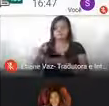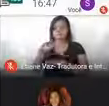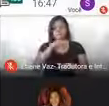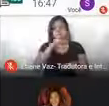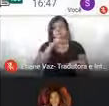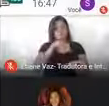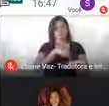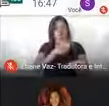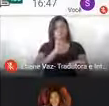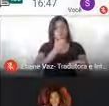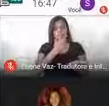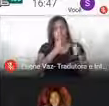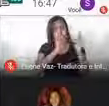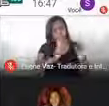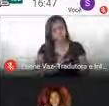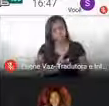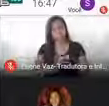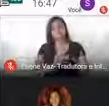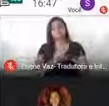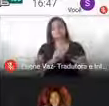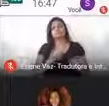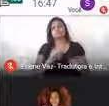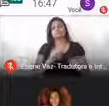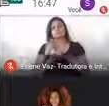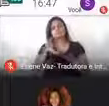triados, mapeados no nosso projeto.